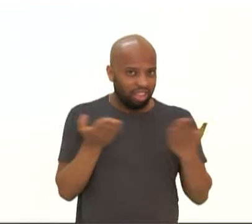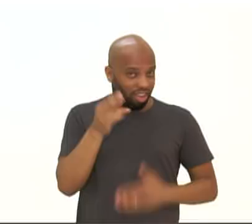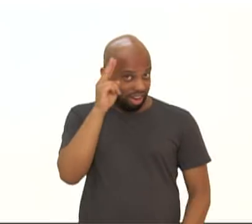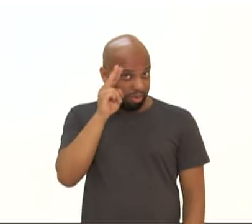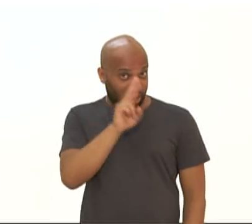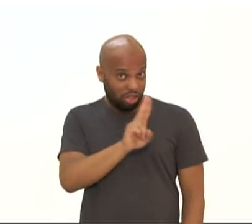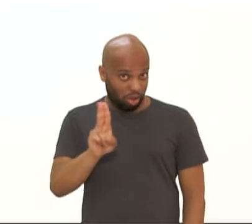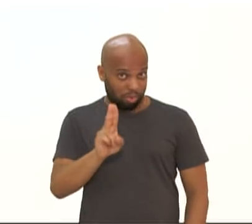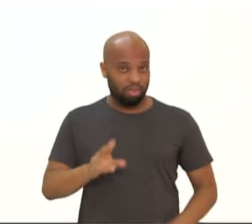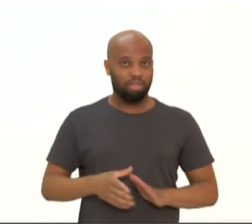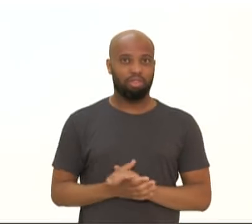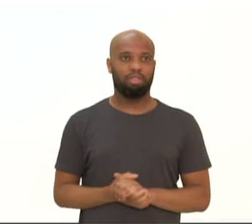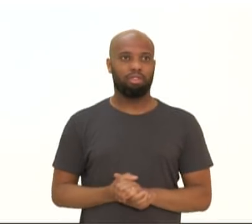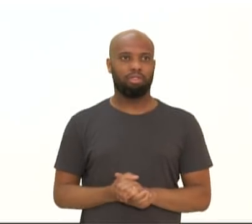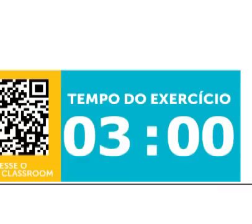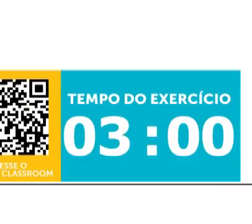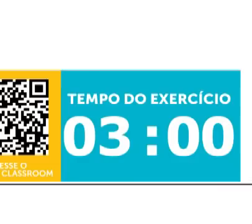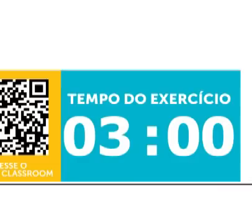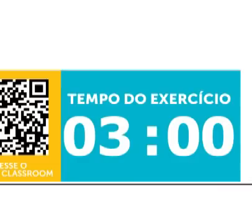lembrar?